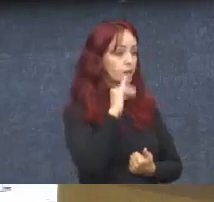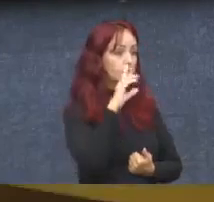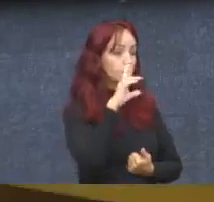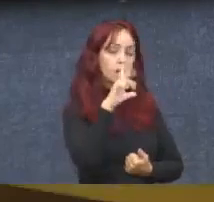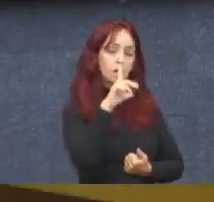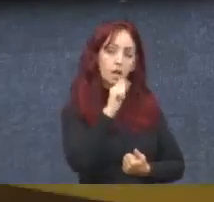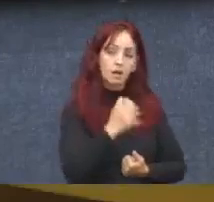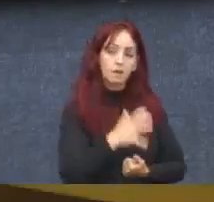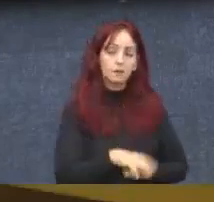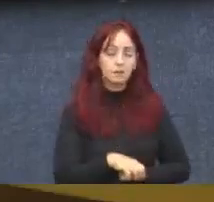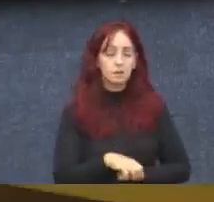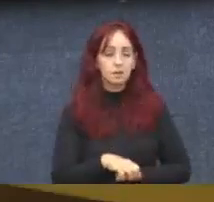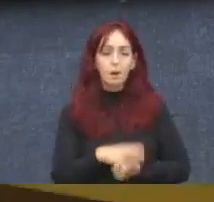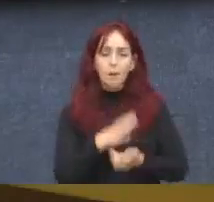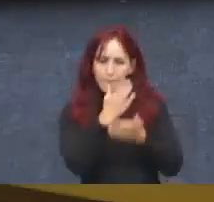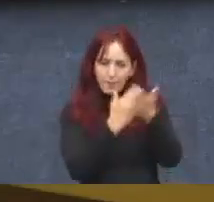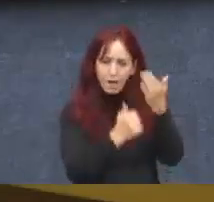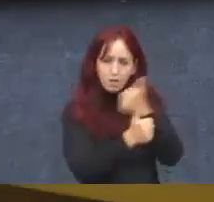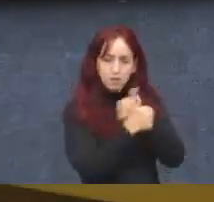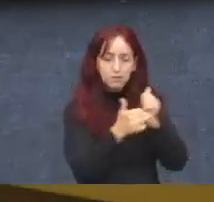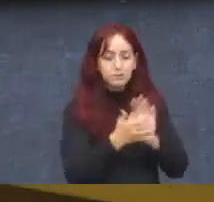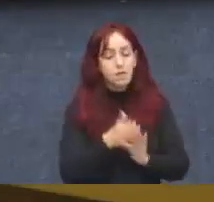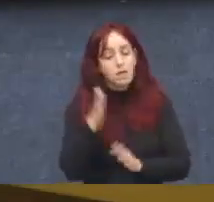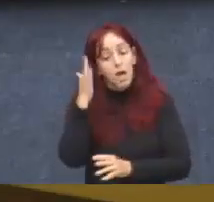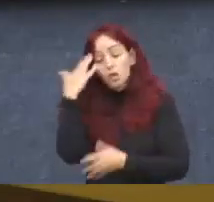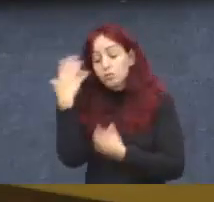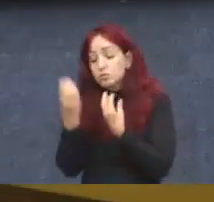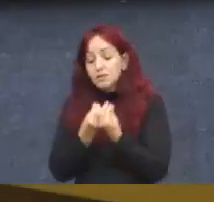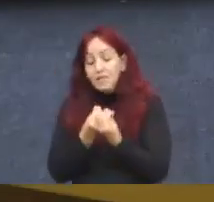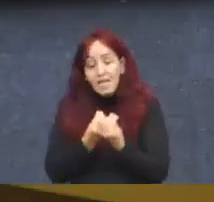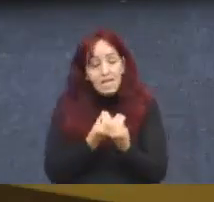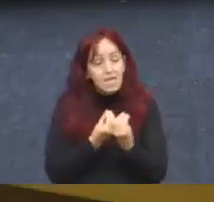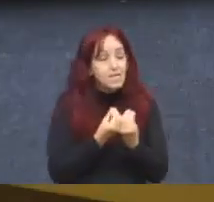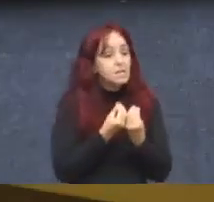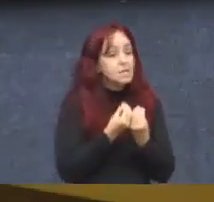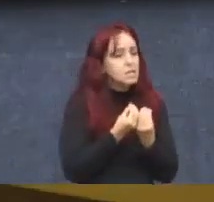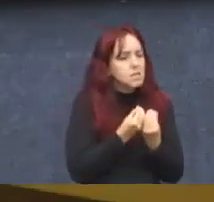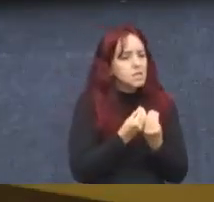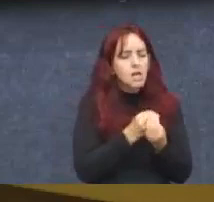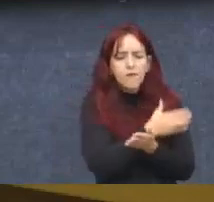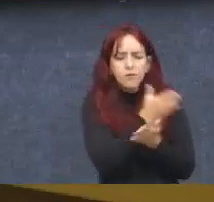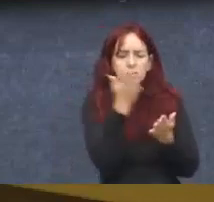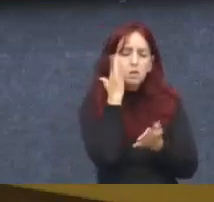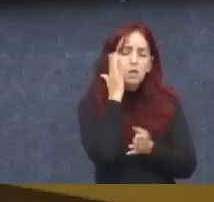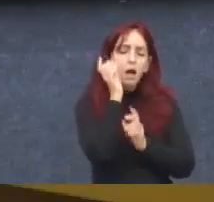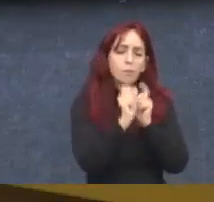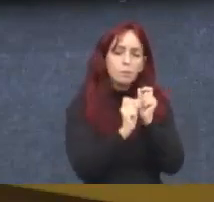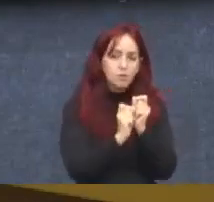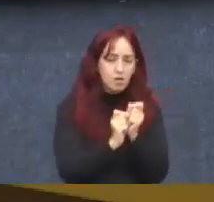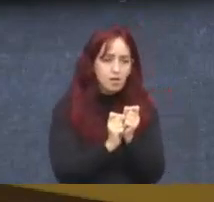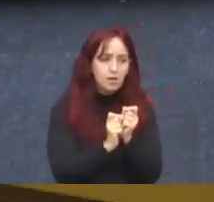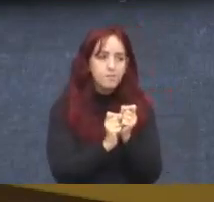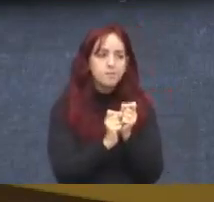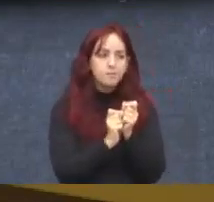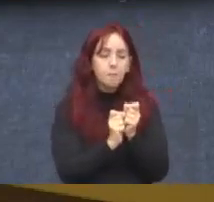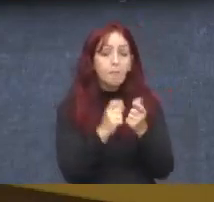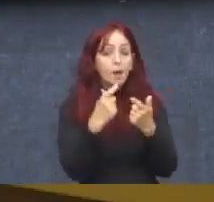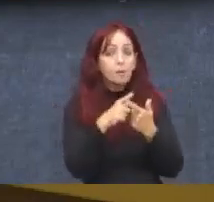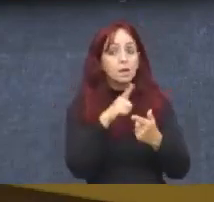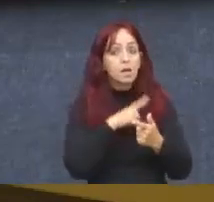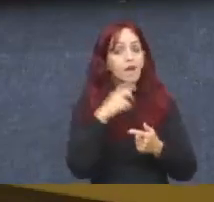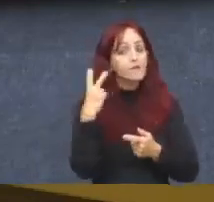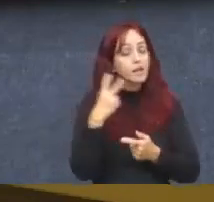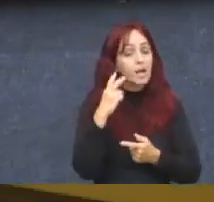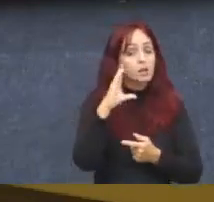Uma parte, vereador. Concedo, muito prazer. Eu não sei se a maioria dos colegas aqui sabem, mas foi pela ligação do